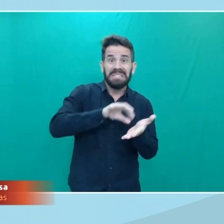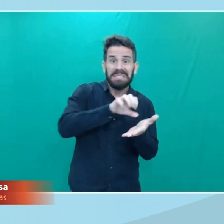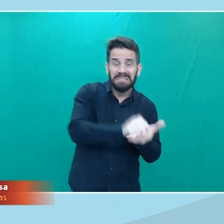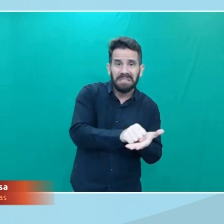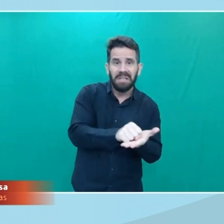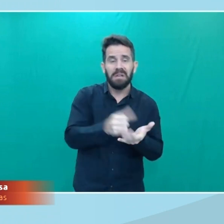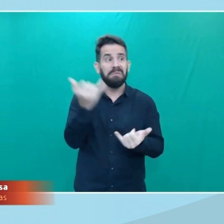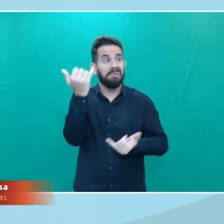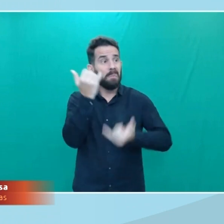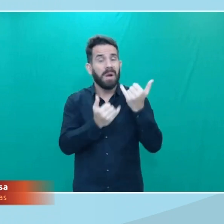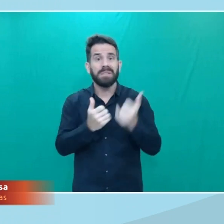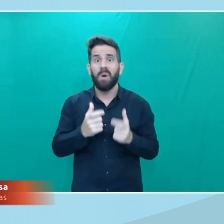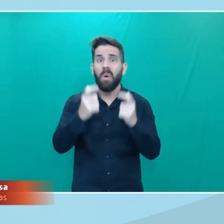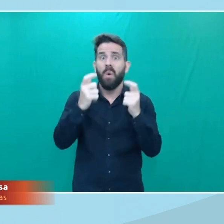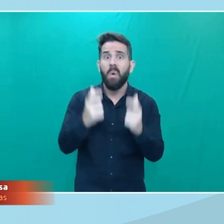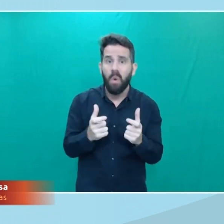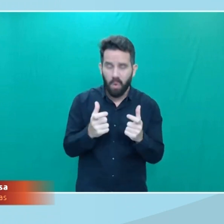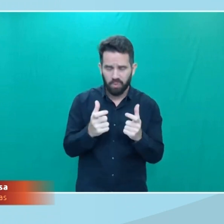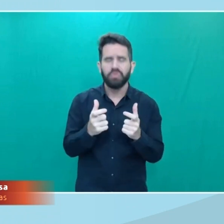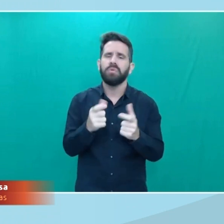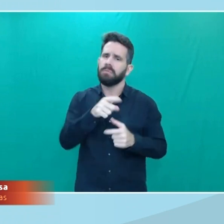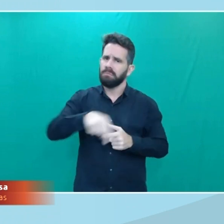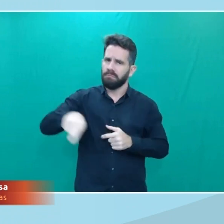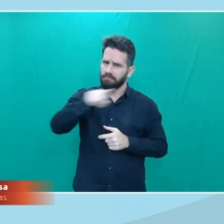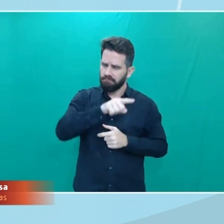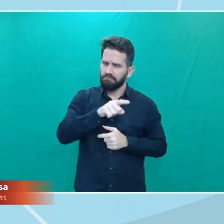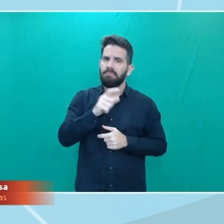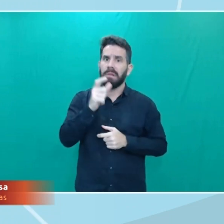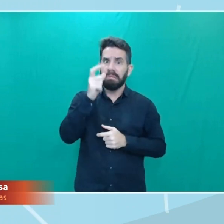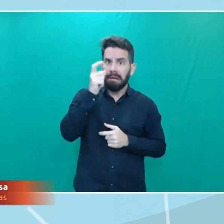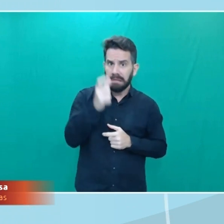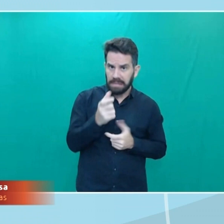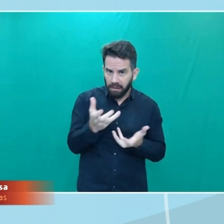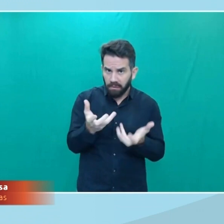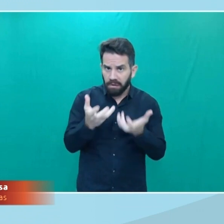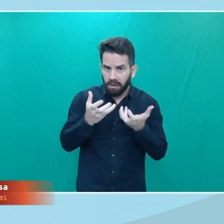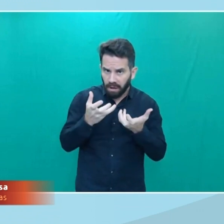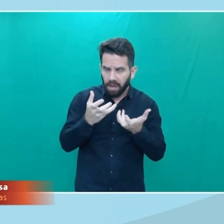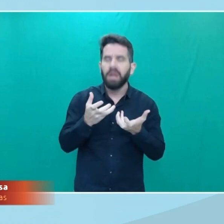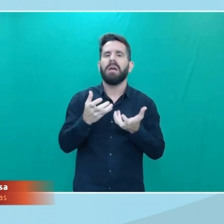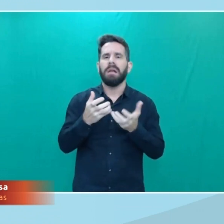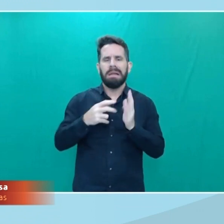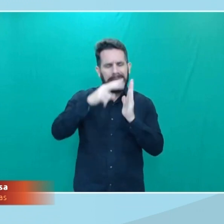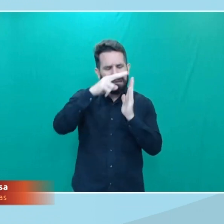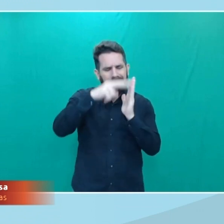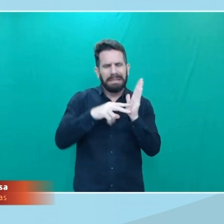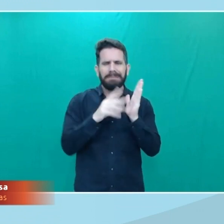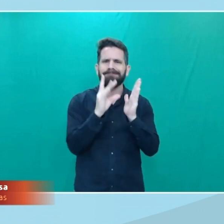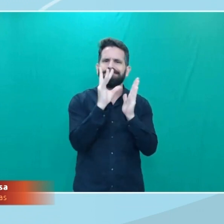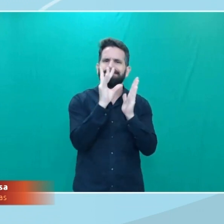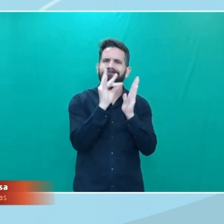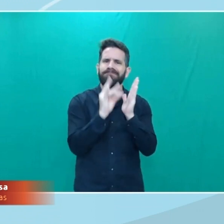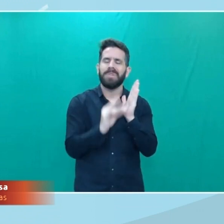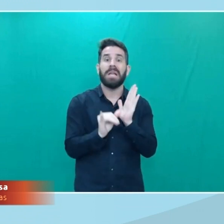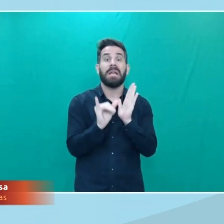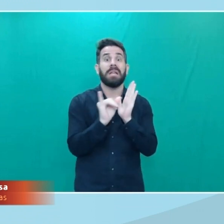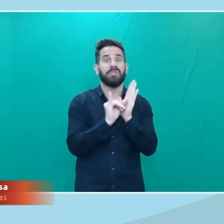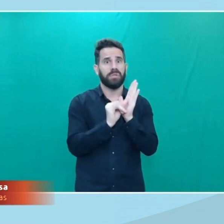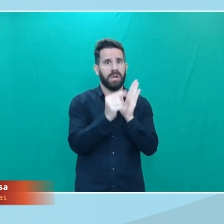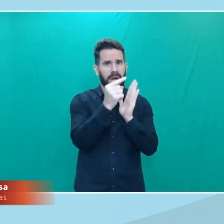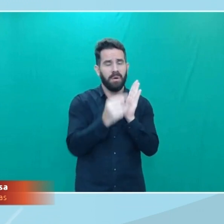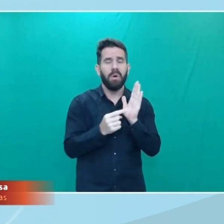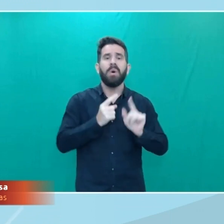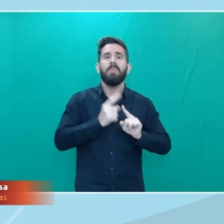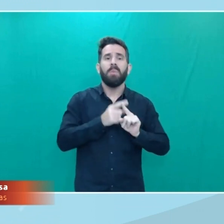mais sobre esse processo seletivo, é bom que o candidato interessado leia o edital cuidadosamente, porque para cada área tem uma data